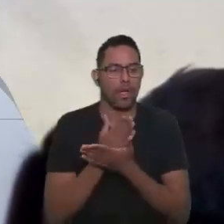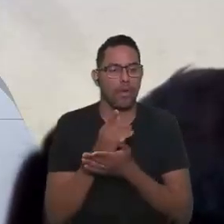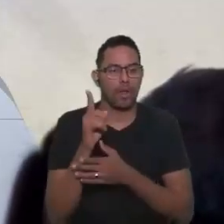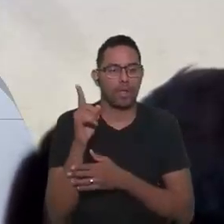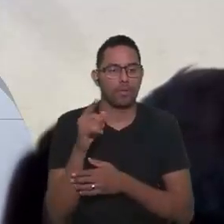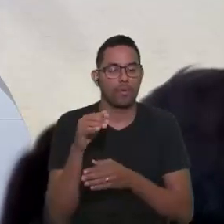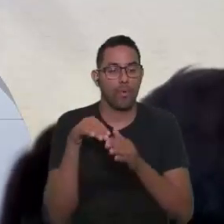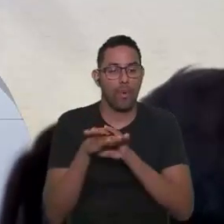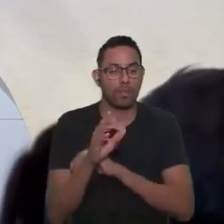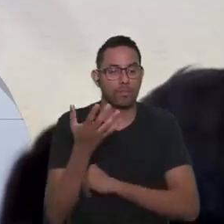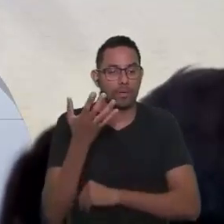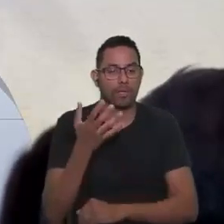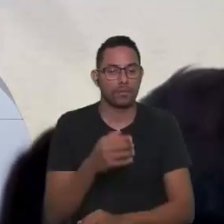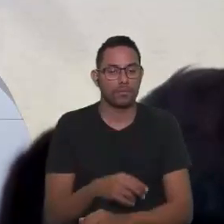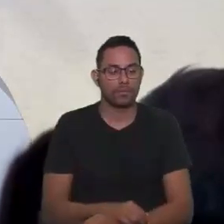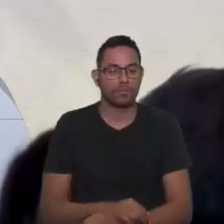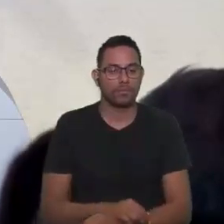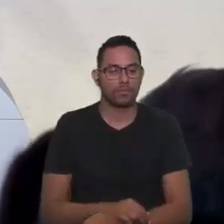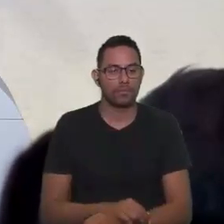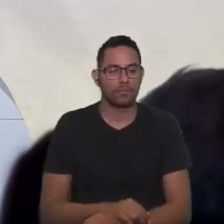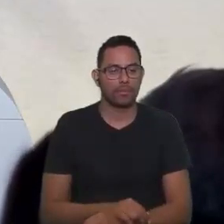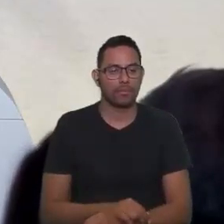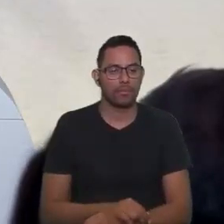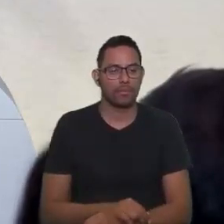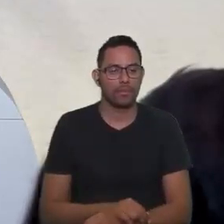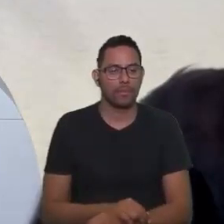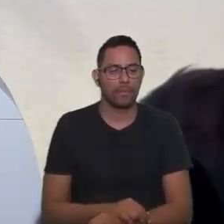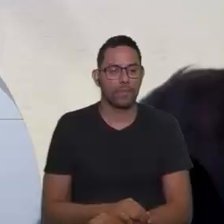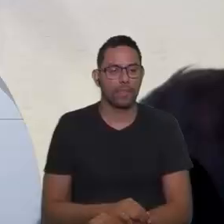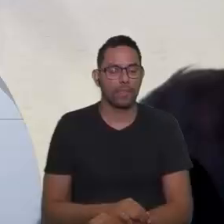falei, guarda lá que eu quero, né? Estoque.